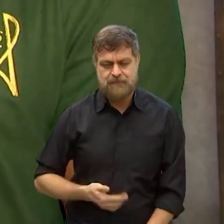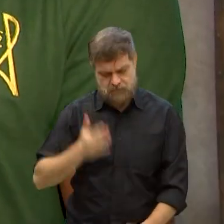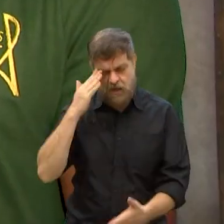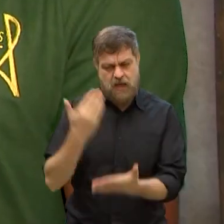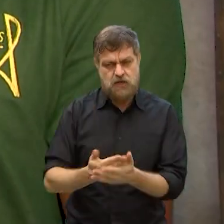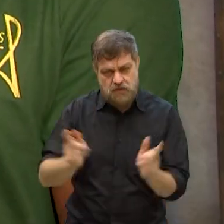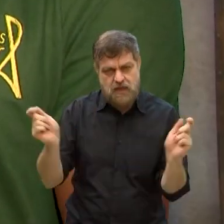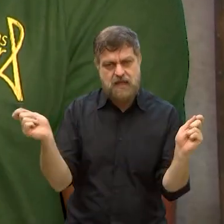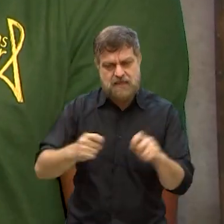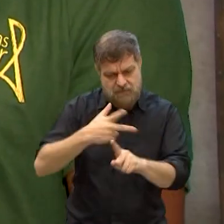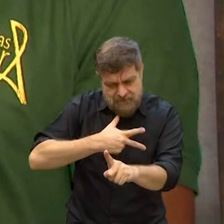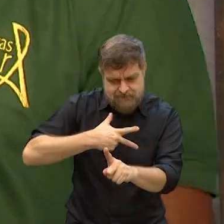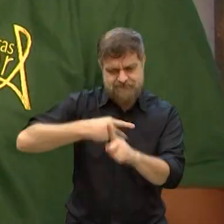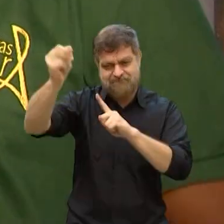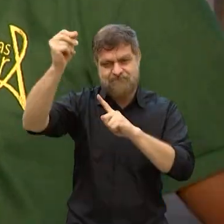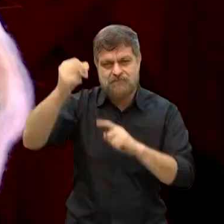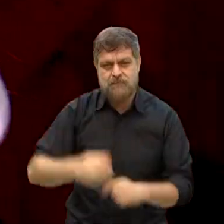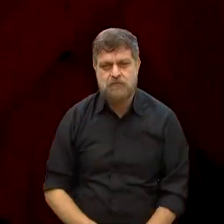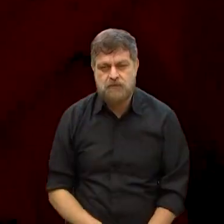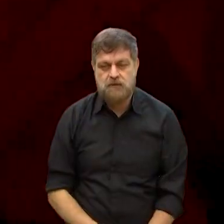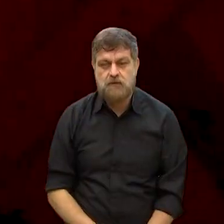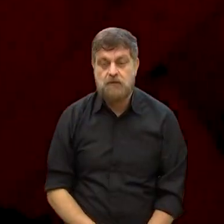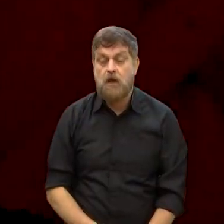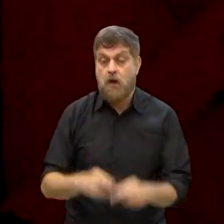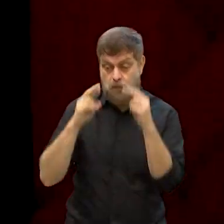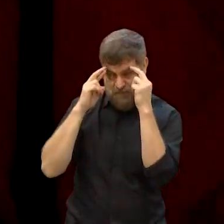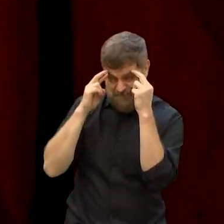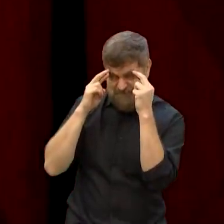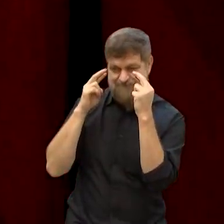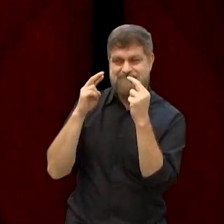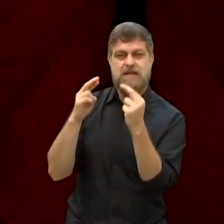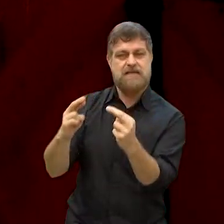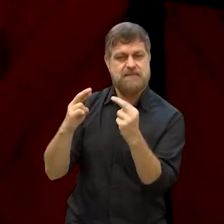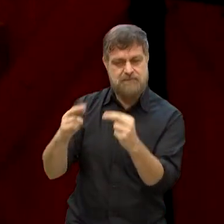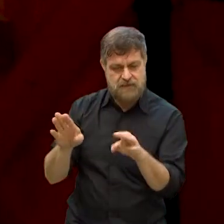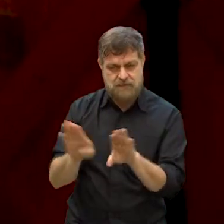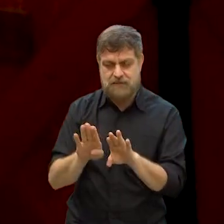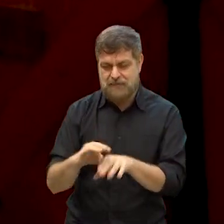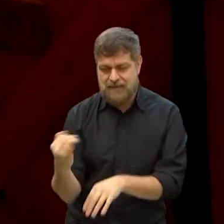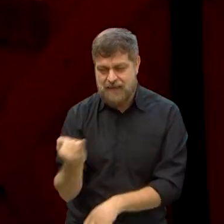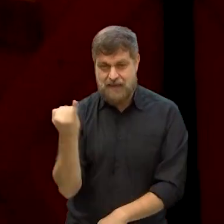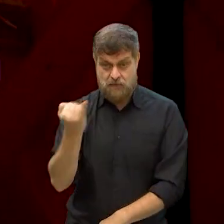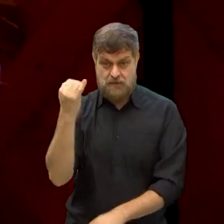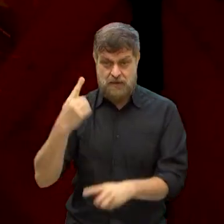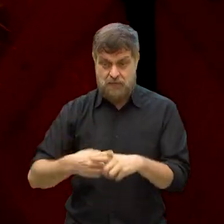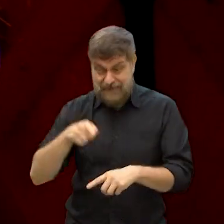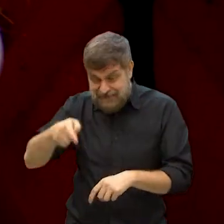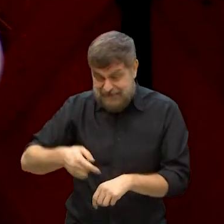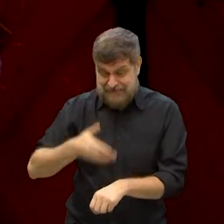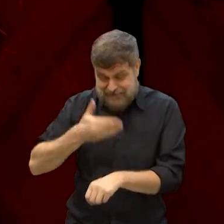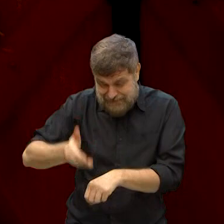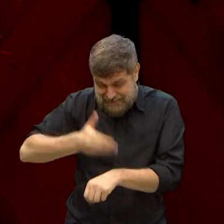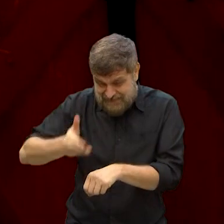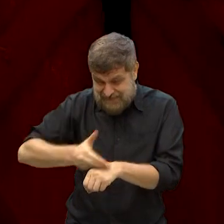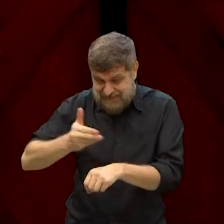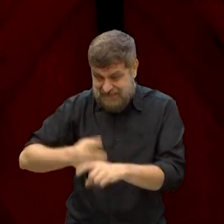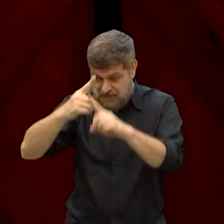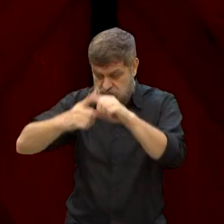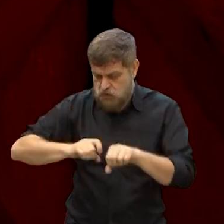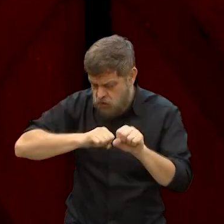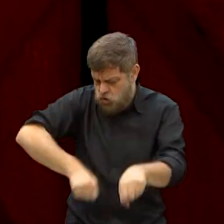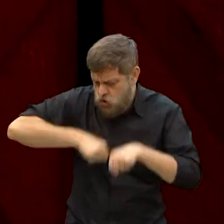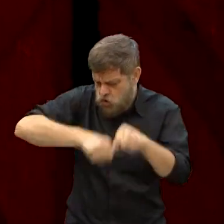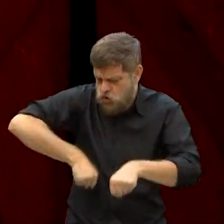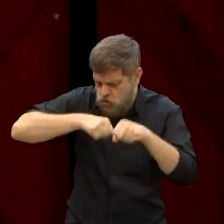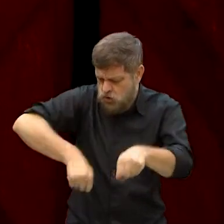bastante chance de chegar lá e fazer uma boa carreira. O respeito também prevalece com os animais que, por conta do alto rendimento nas provas